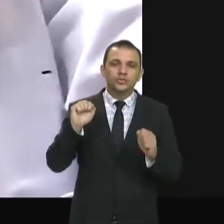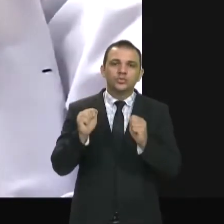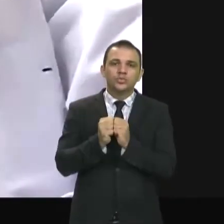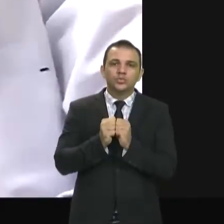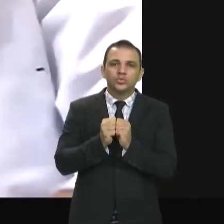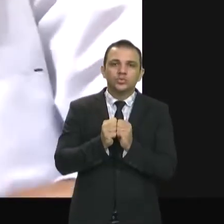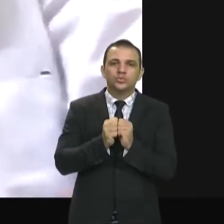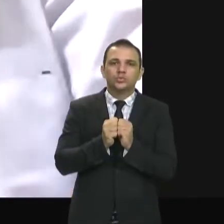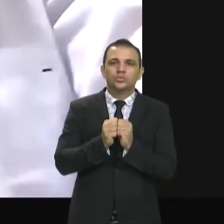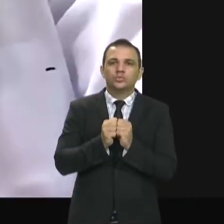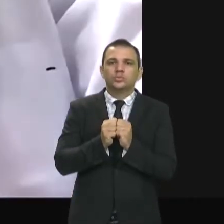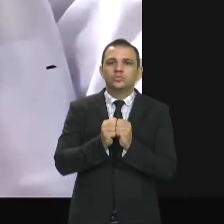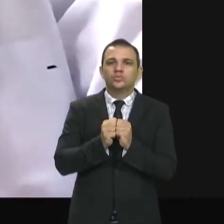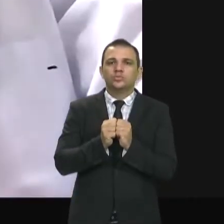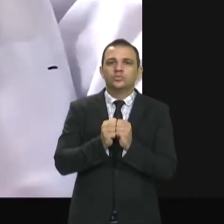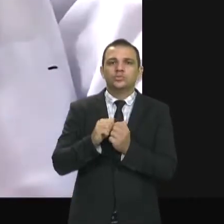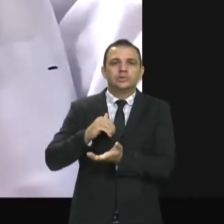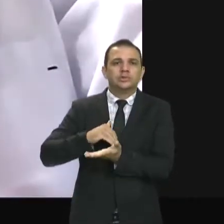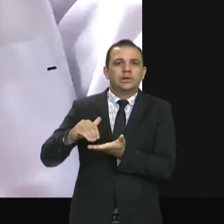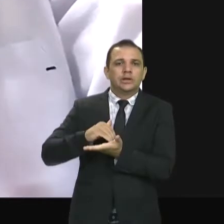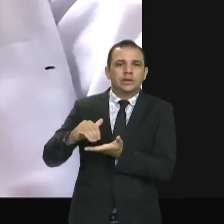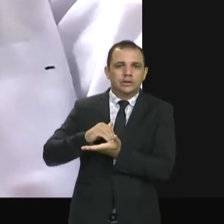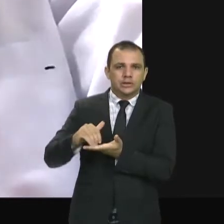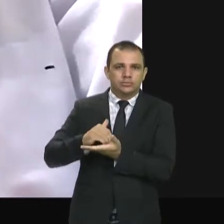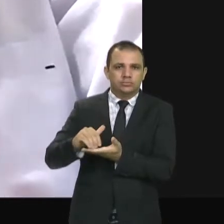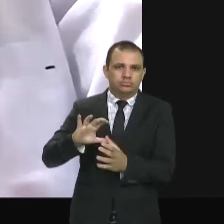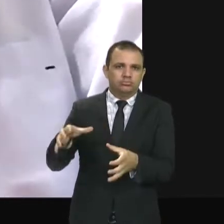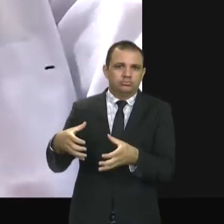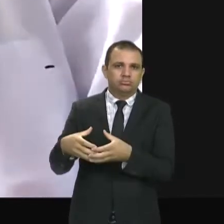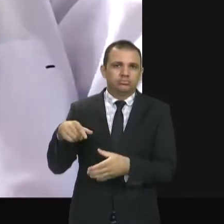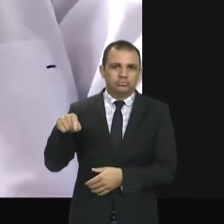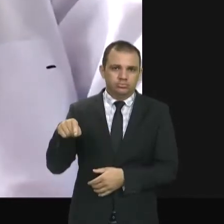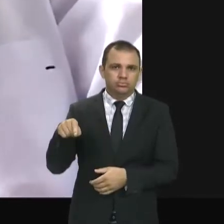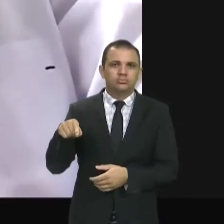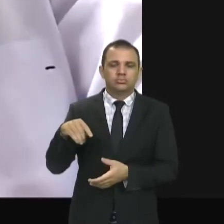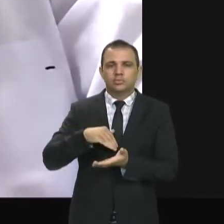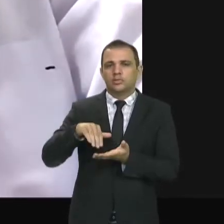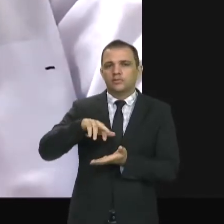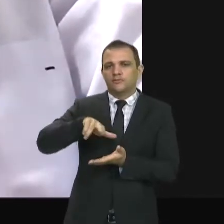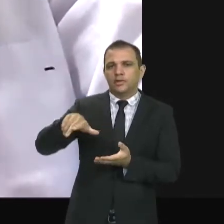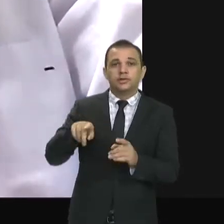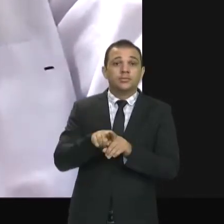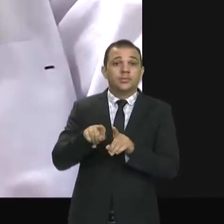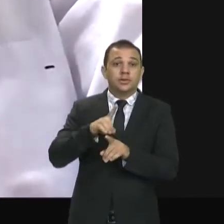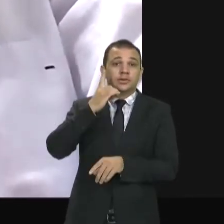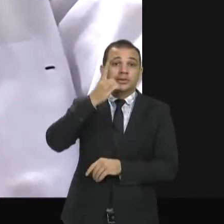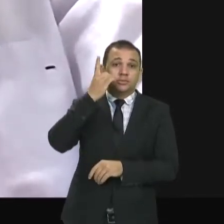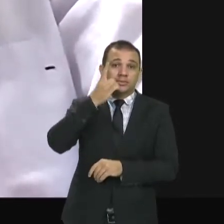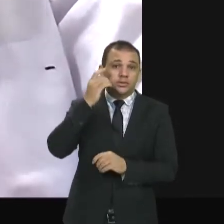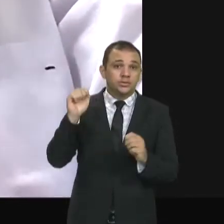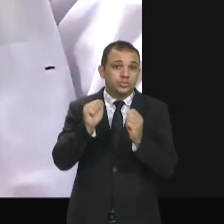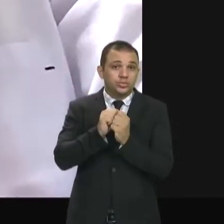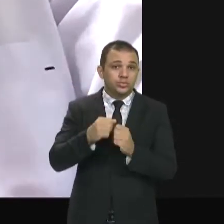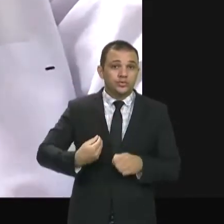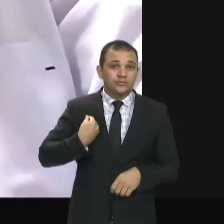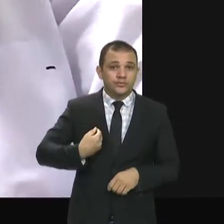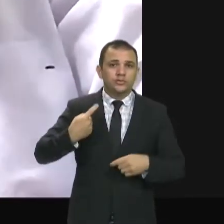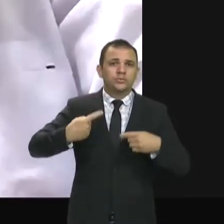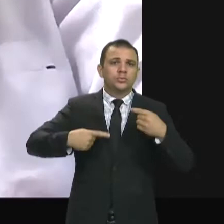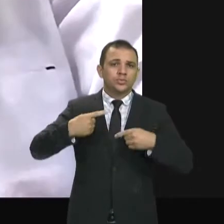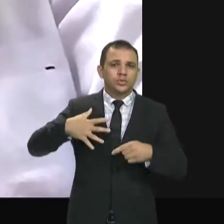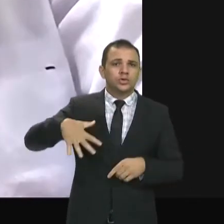companhia do seu secretariado, de vários deputados da classe política,